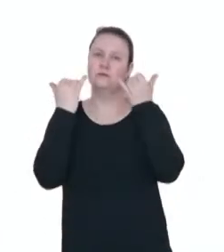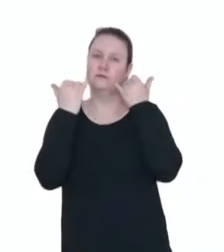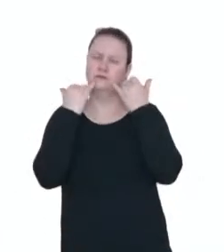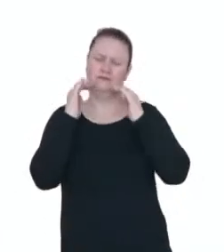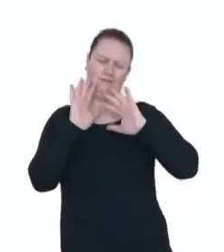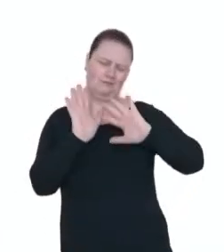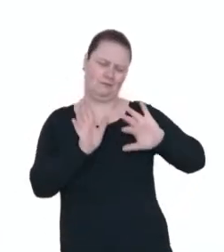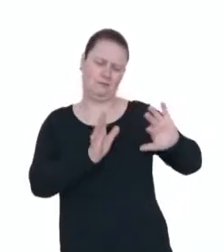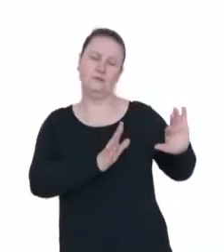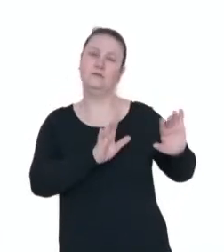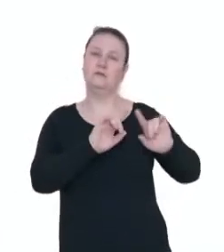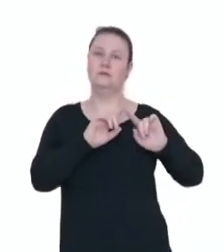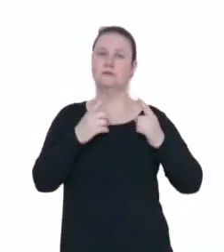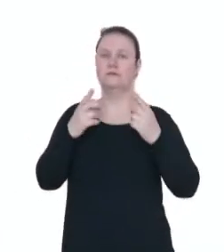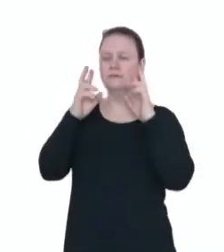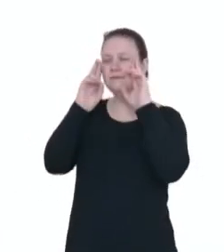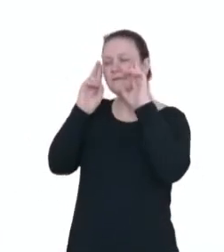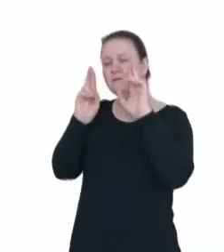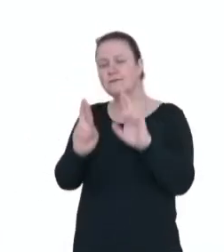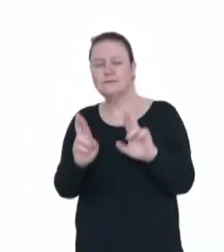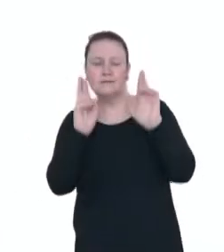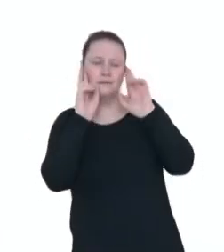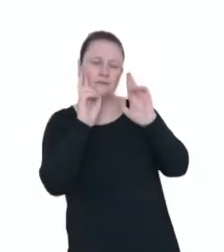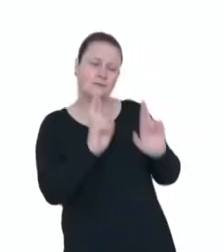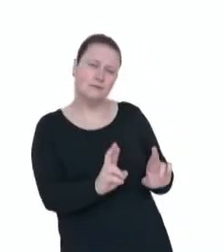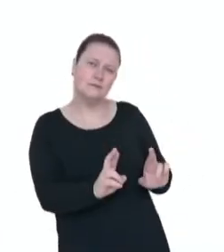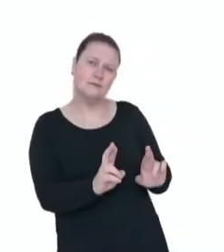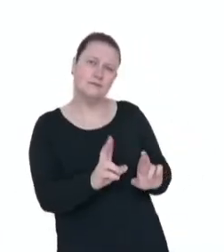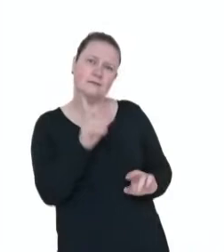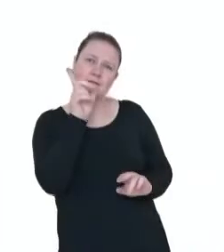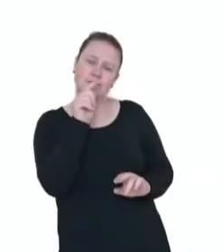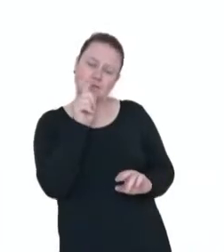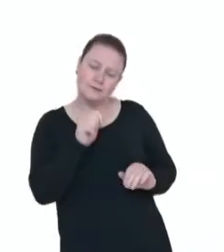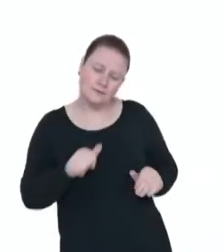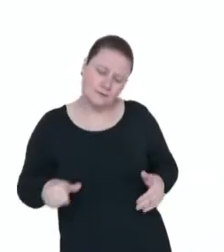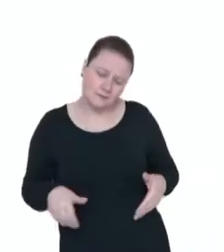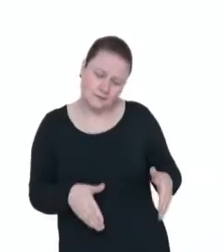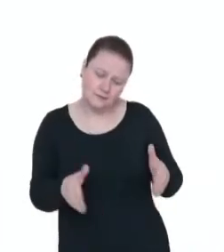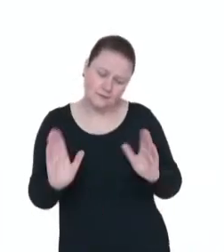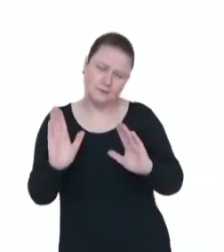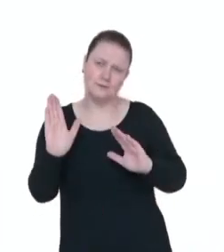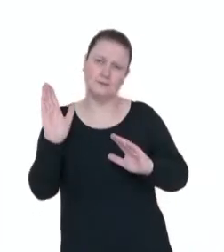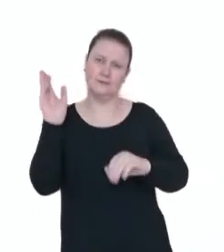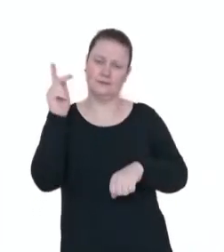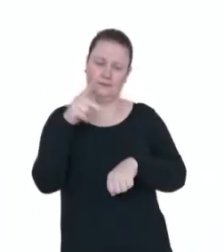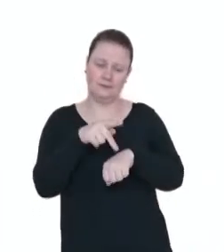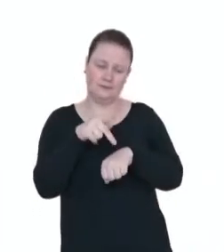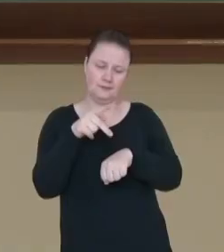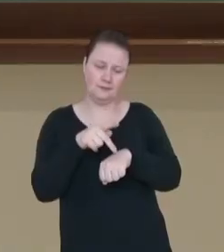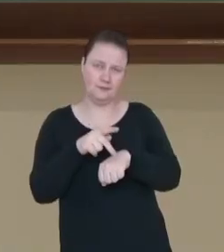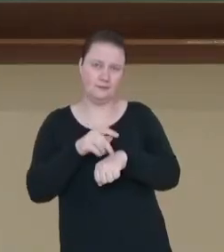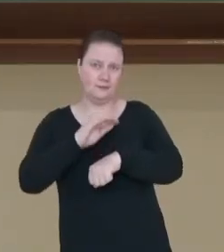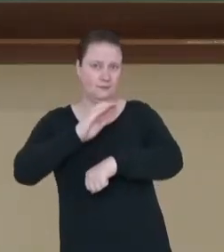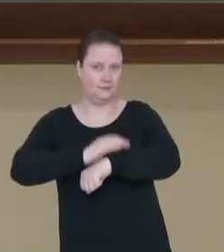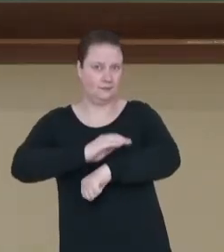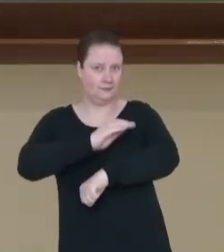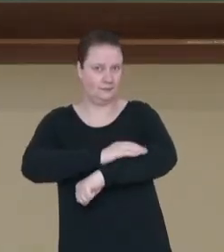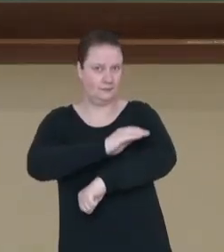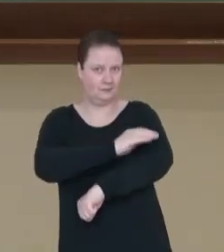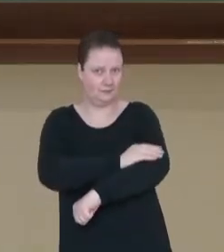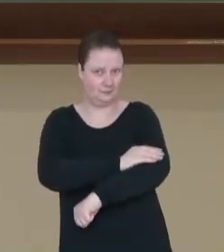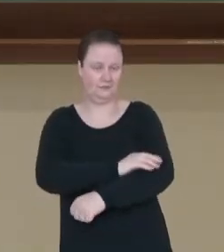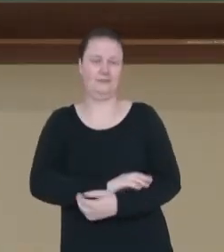respeito às que vivem de barriga no chão, tipo água, pedra, sapo. A partir da leitura,